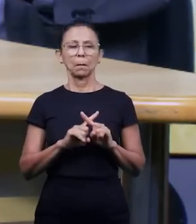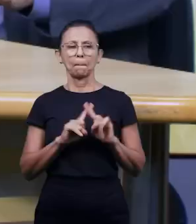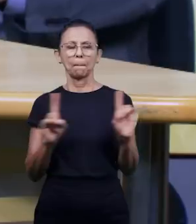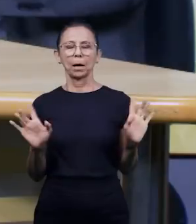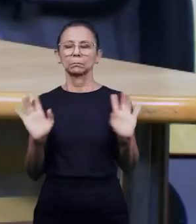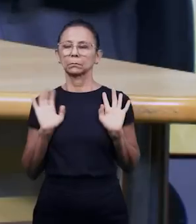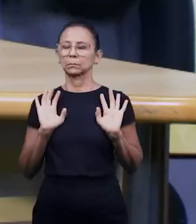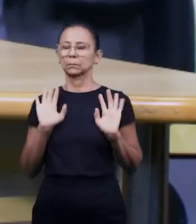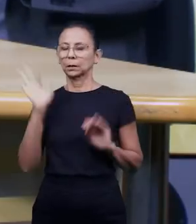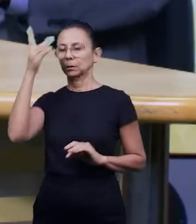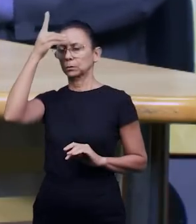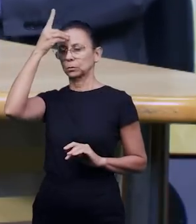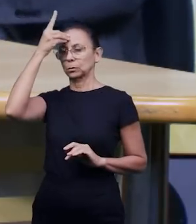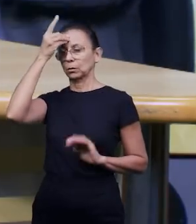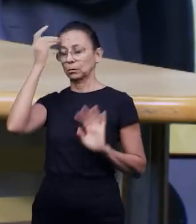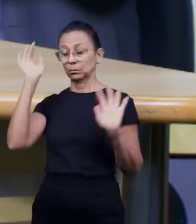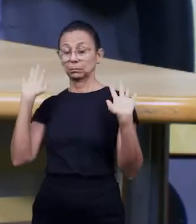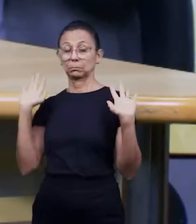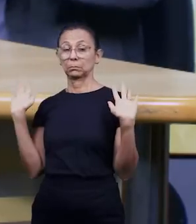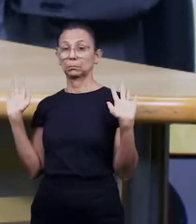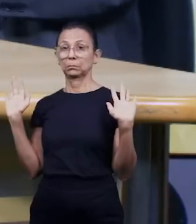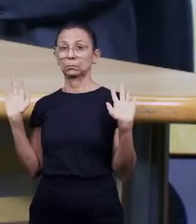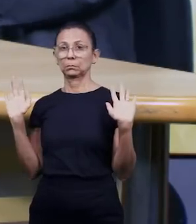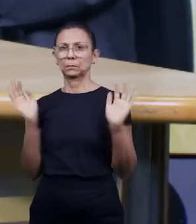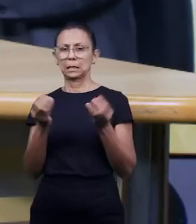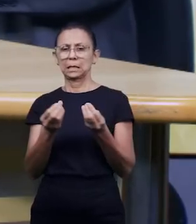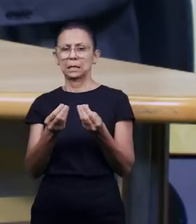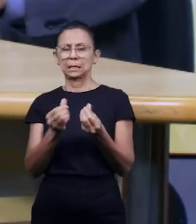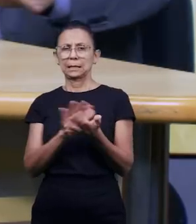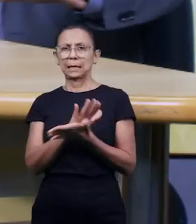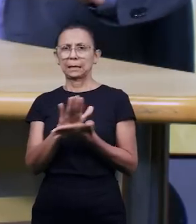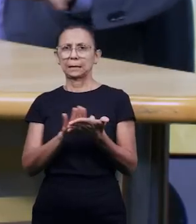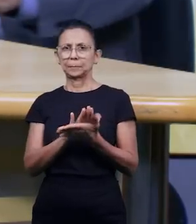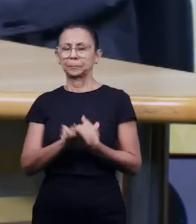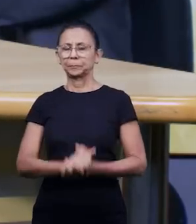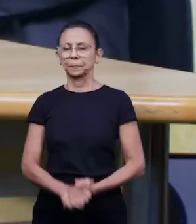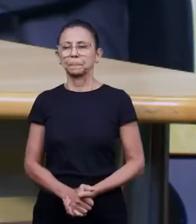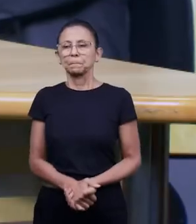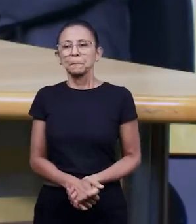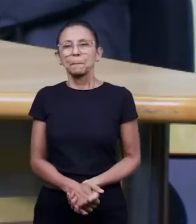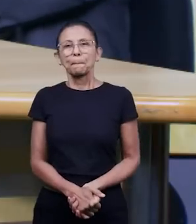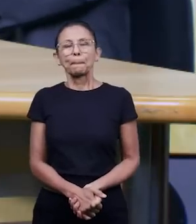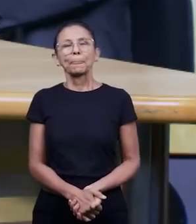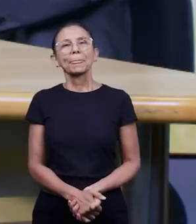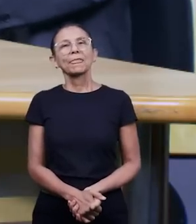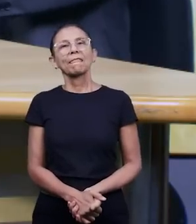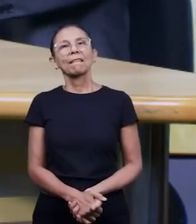muito. Nós tínhamos aquele negócio de orar pelas famílias. Tinha uma família e tal,